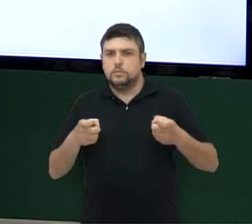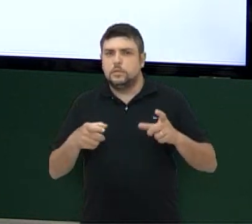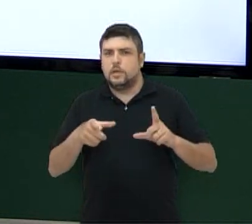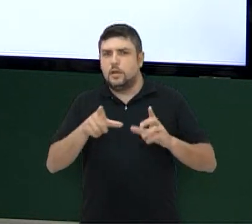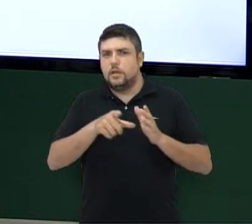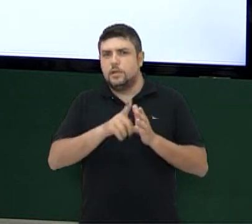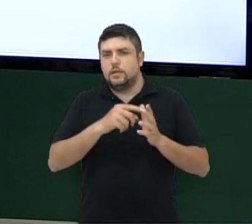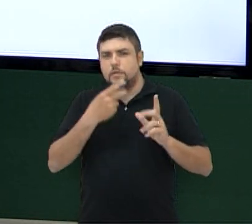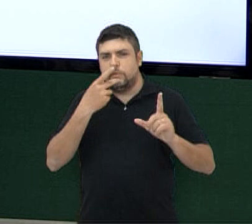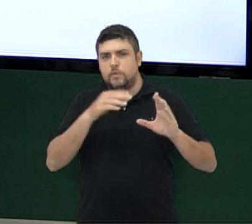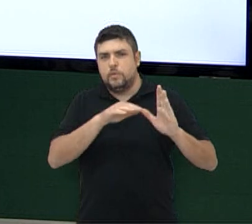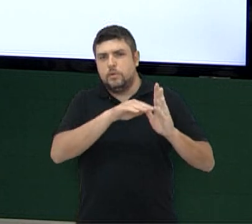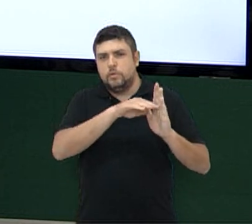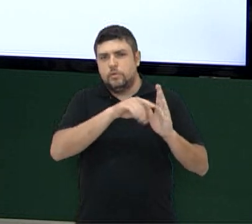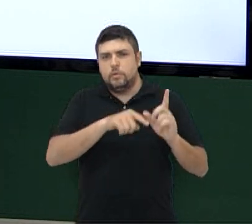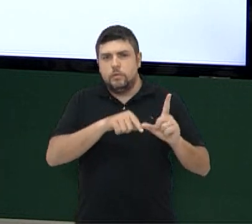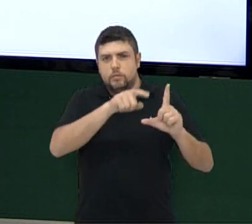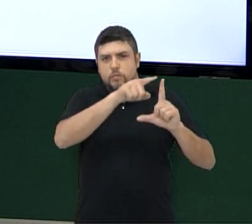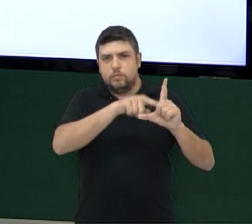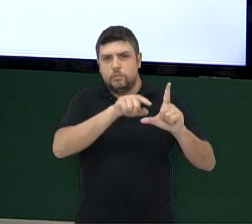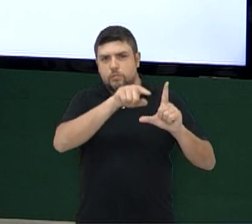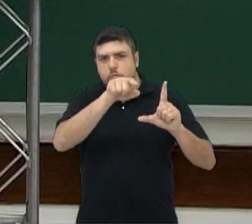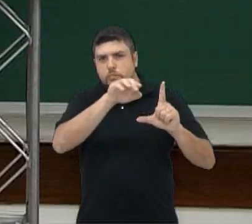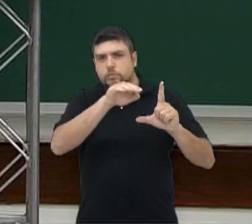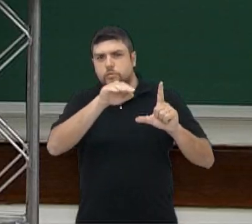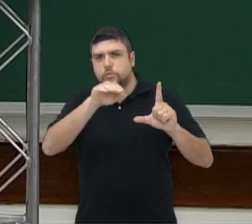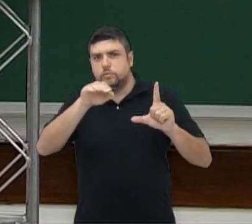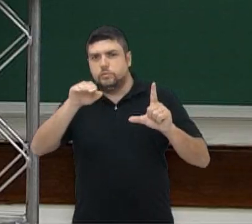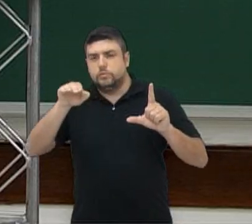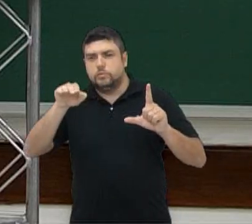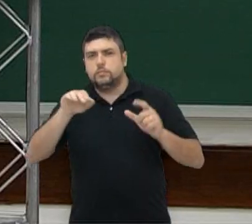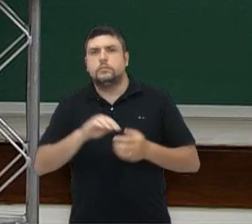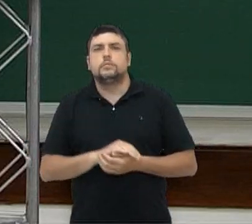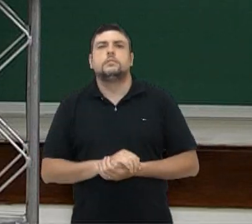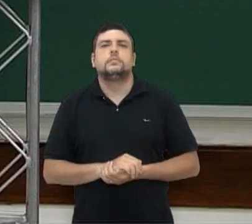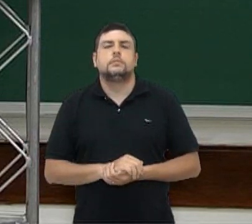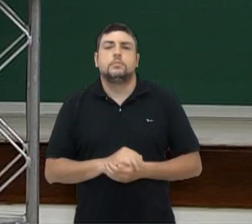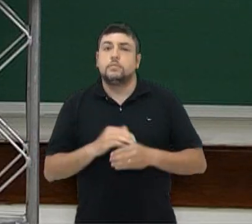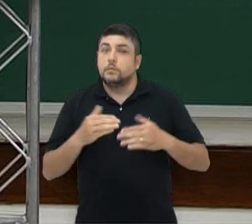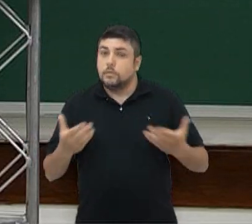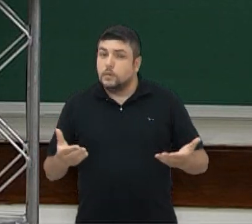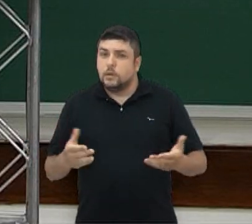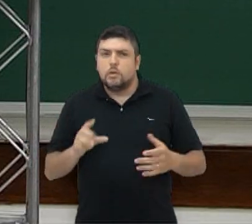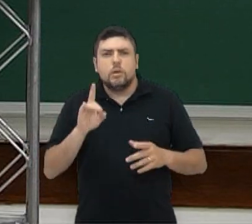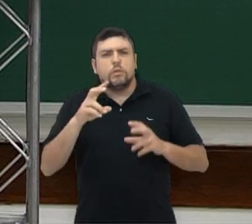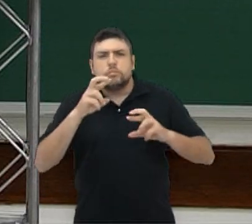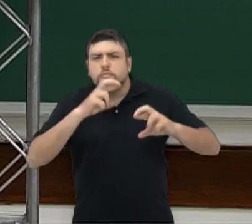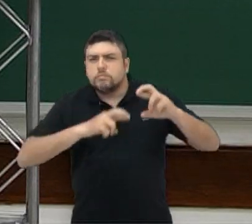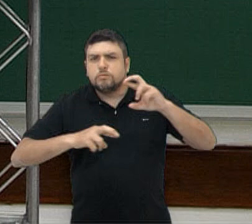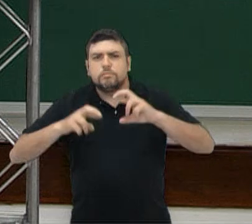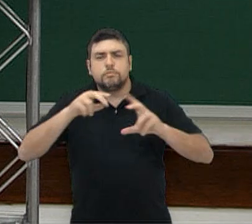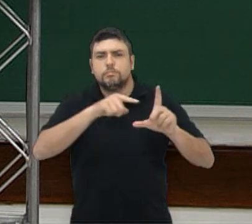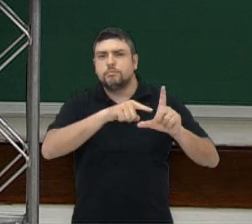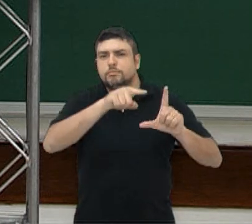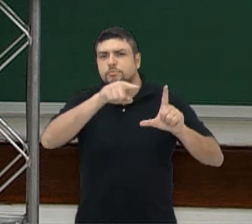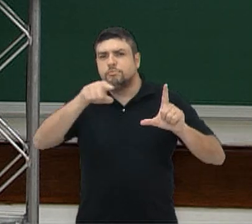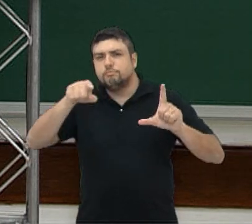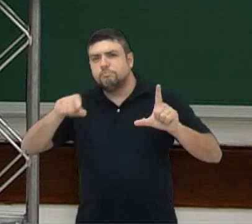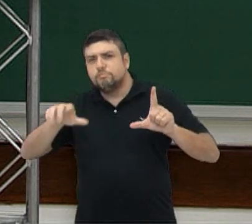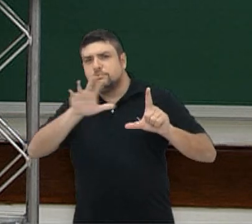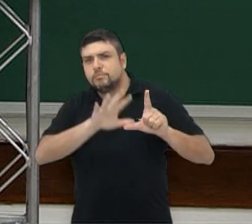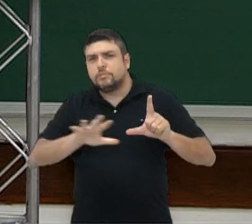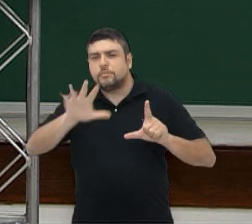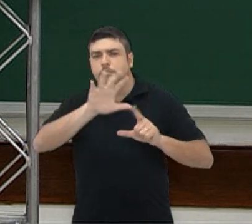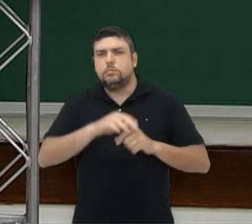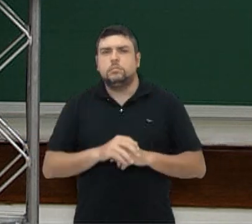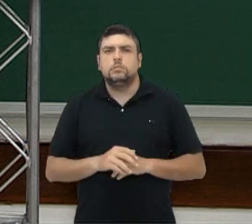quer dizer que a aceleração vai ser 0. Né? Vejam, às vezes é só analisar gráfico, fica show de bola, né? Vamos lá, mais um exercício